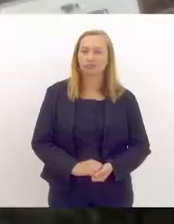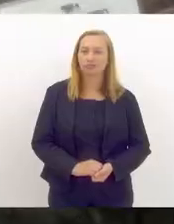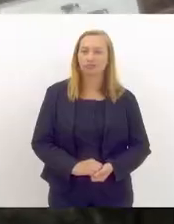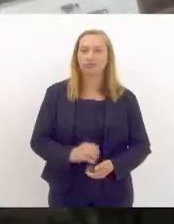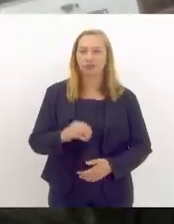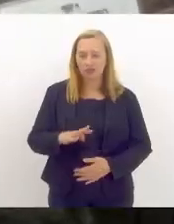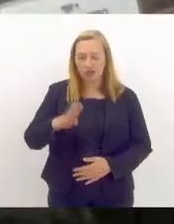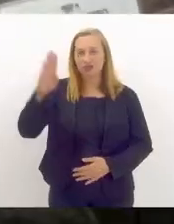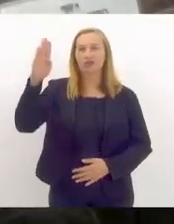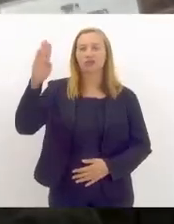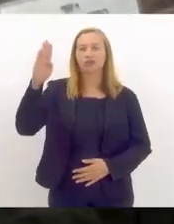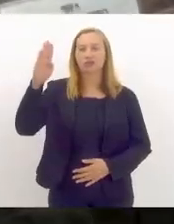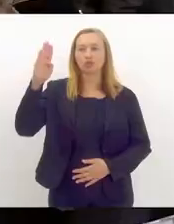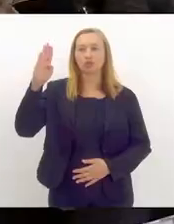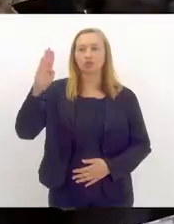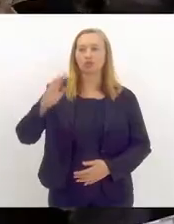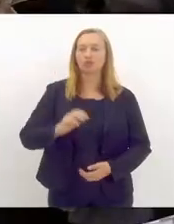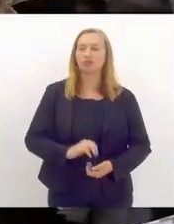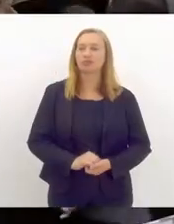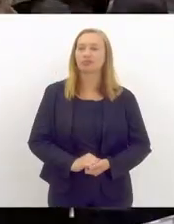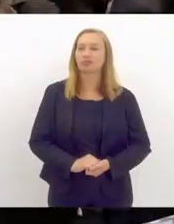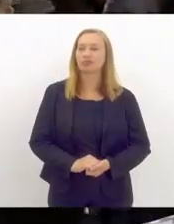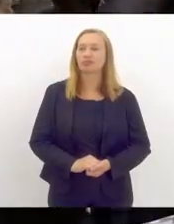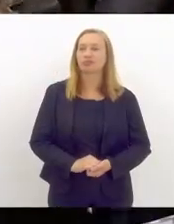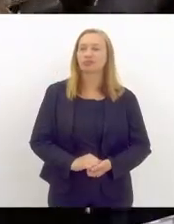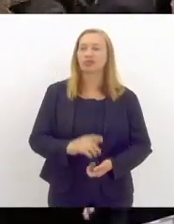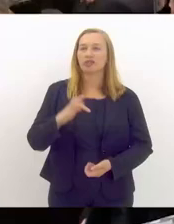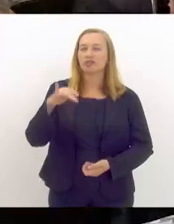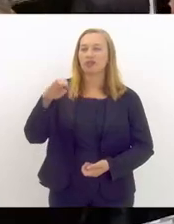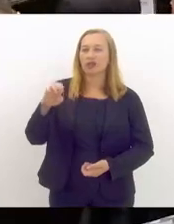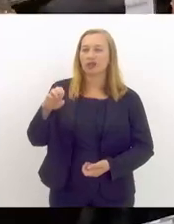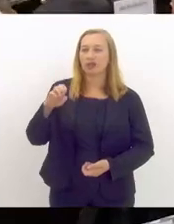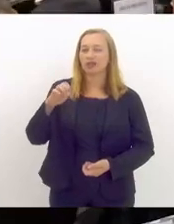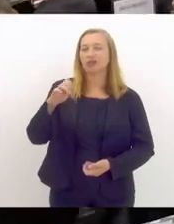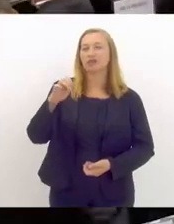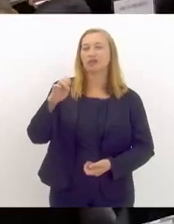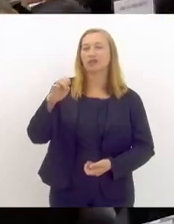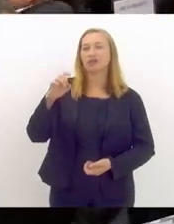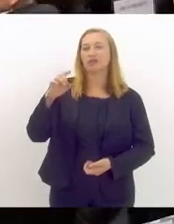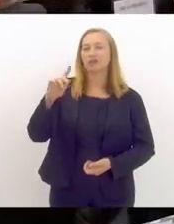Assim o prometo. Fred Pacheco.